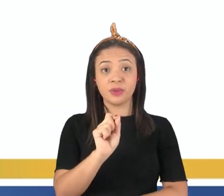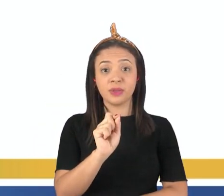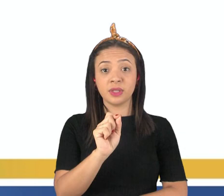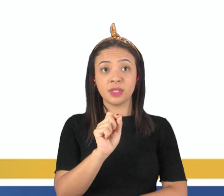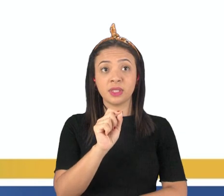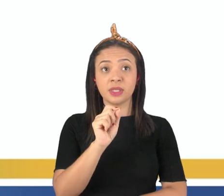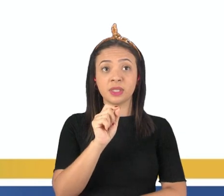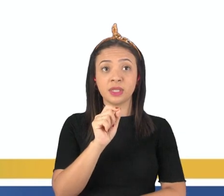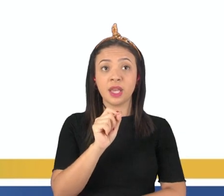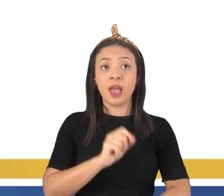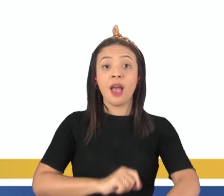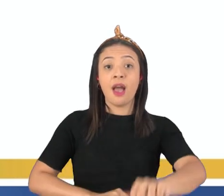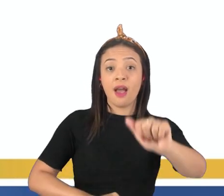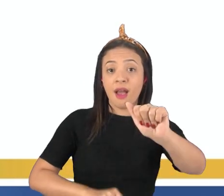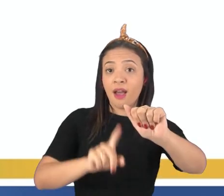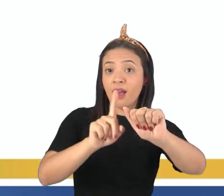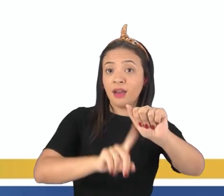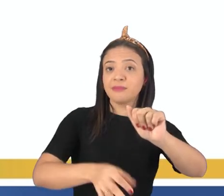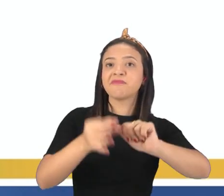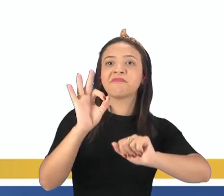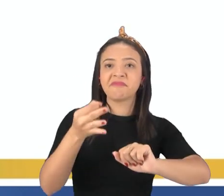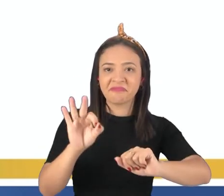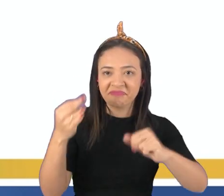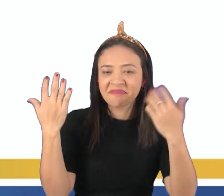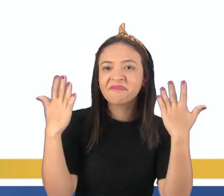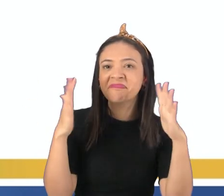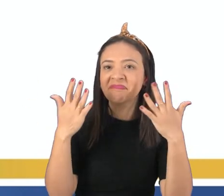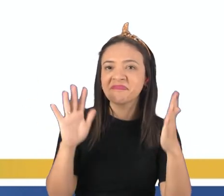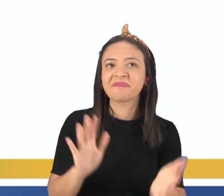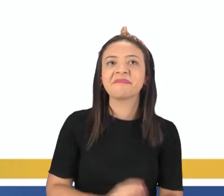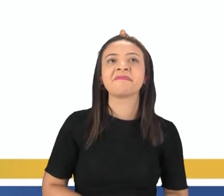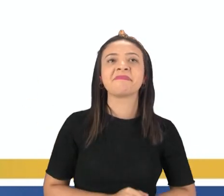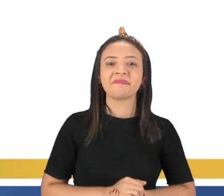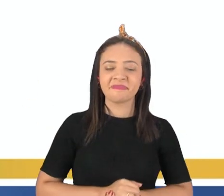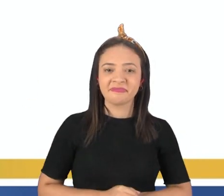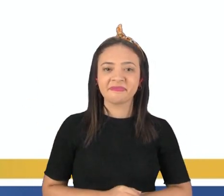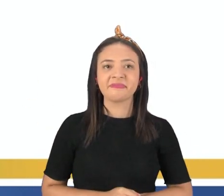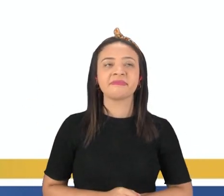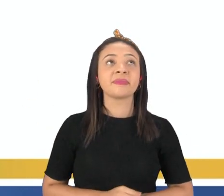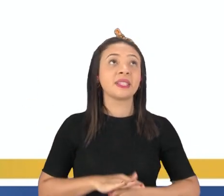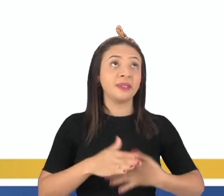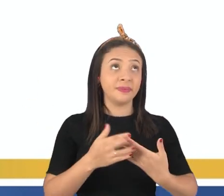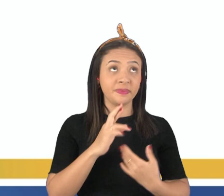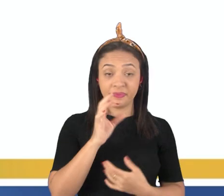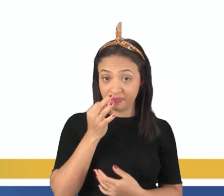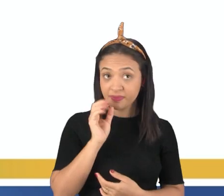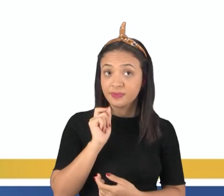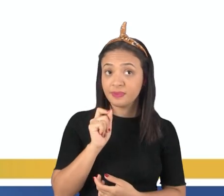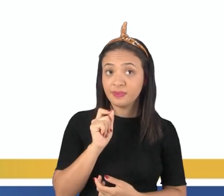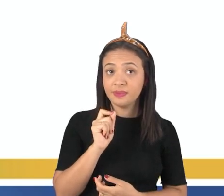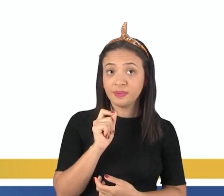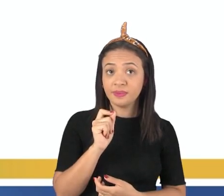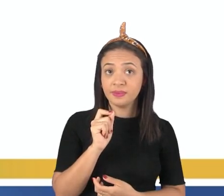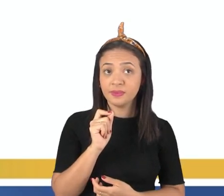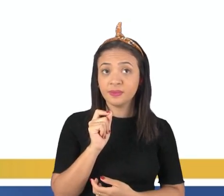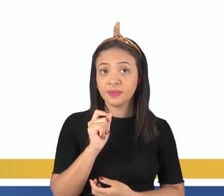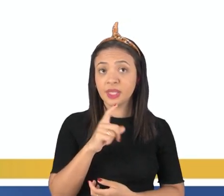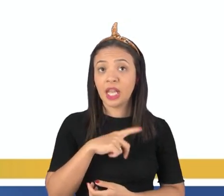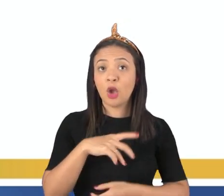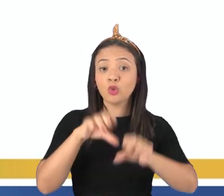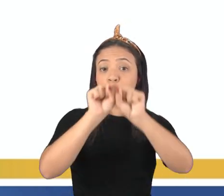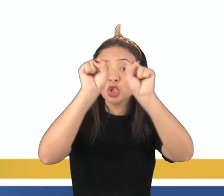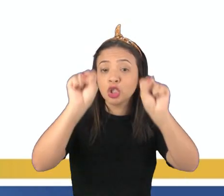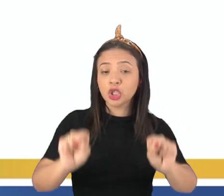letra correta é a letra A, está certo, meus parabéns. Então a resposta correta é consolidação